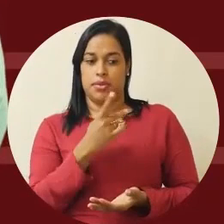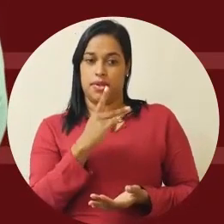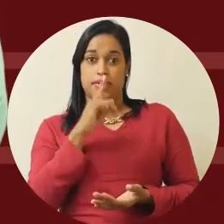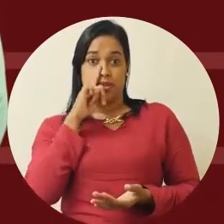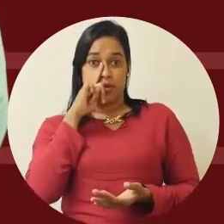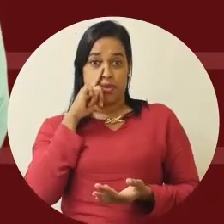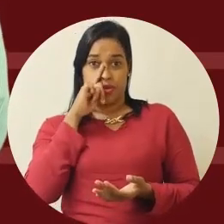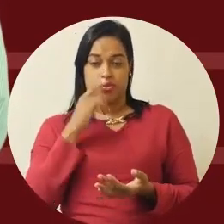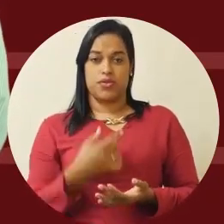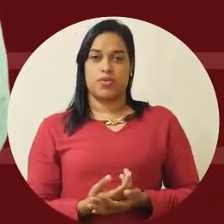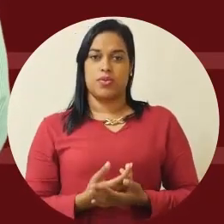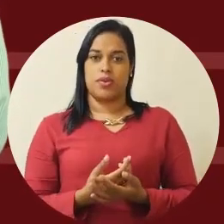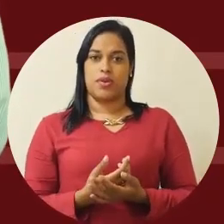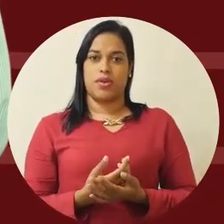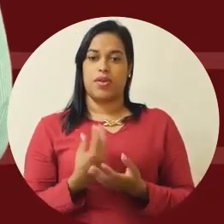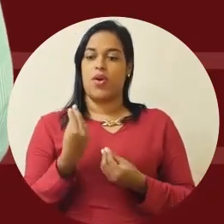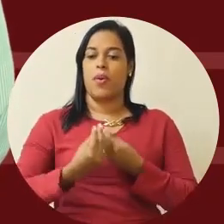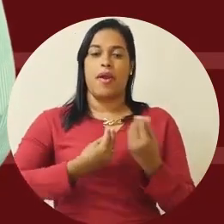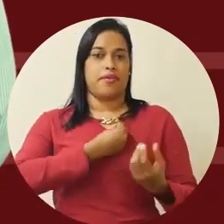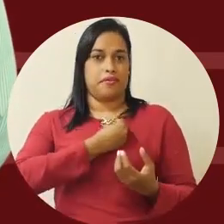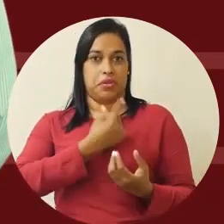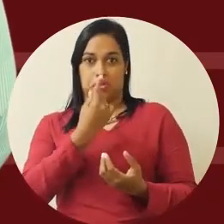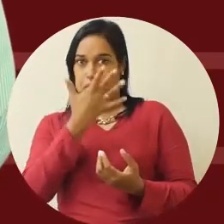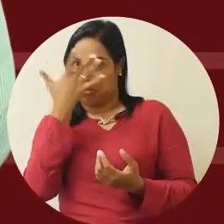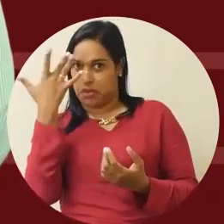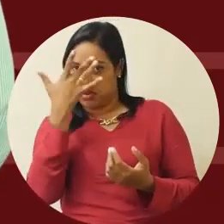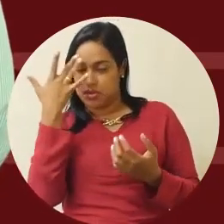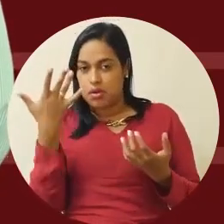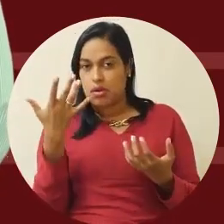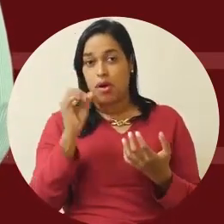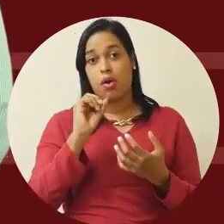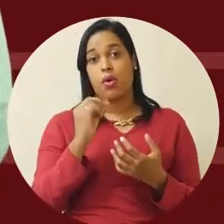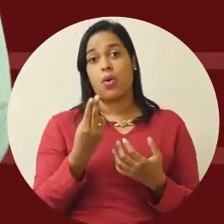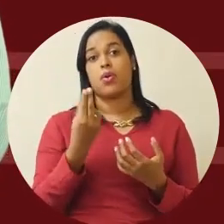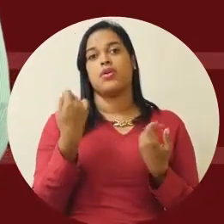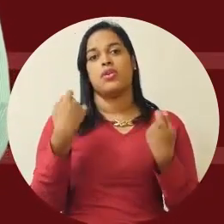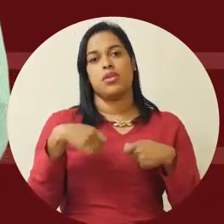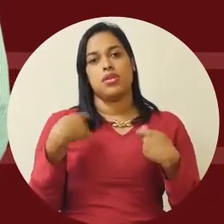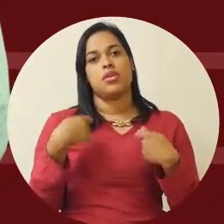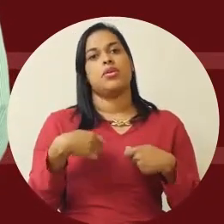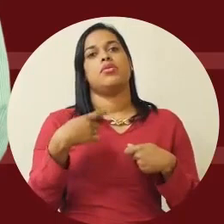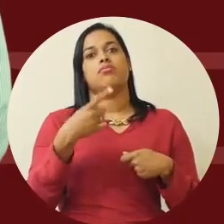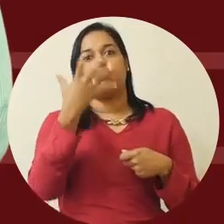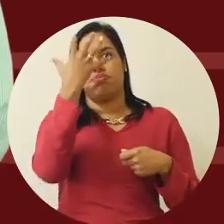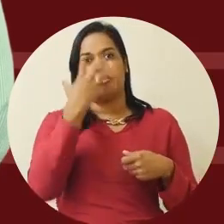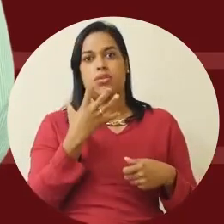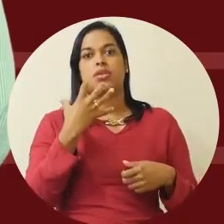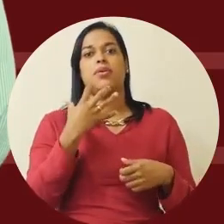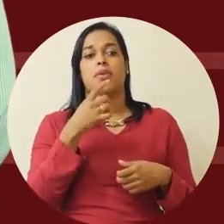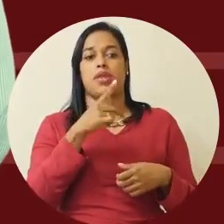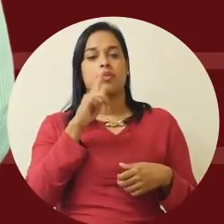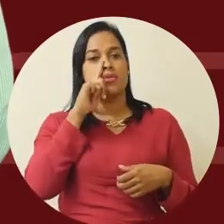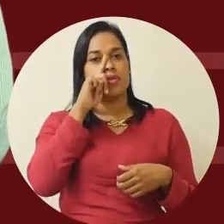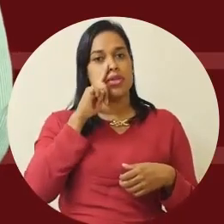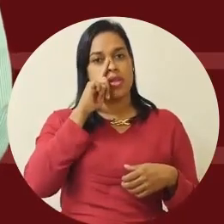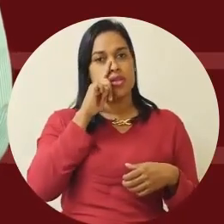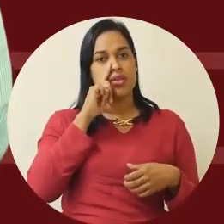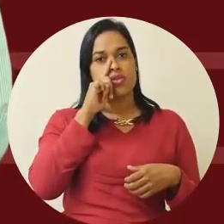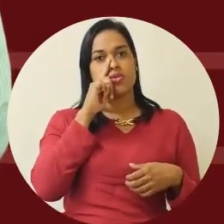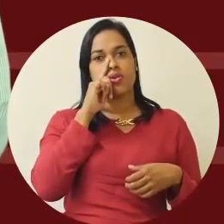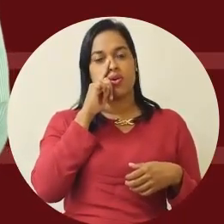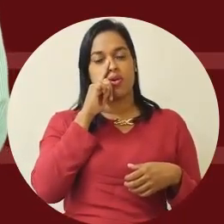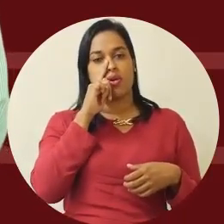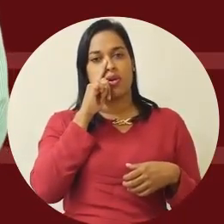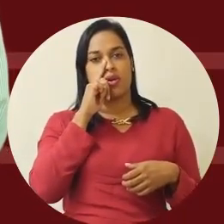risco n atenta contra a vida de alguém então continue ele é extremamente severa esse risco ele atenta